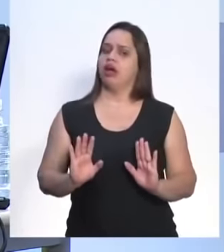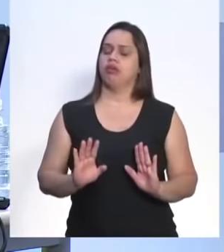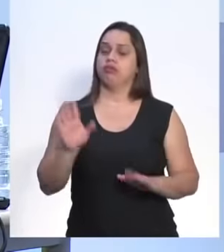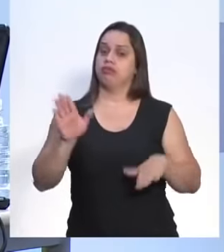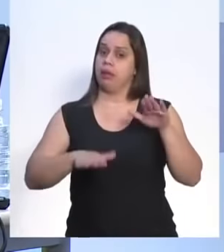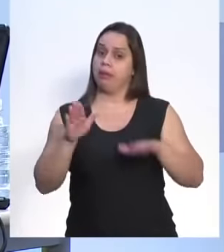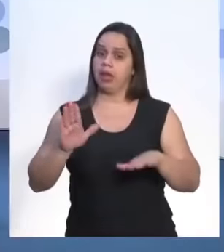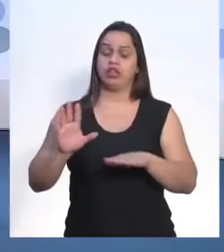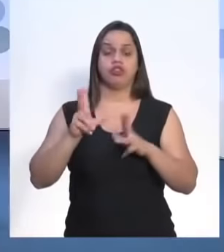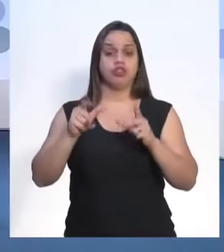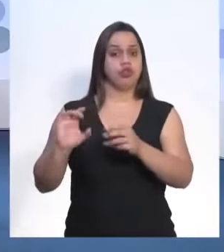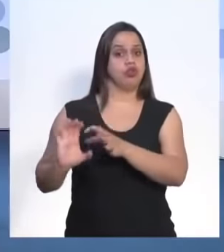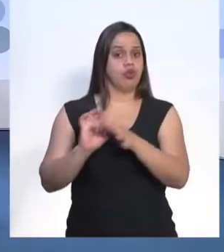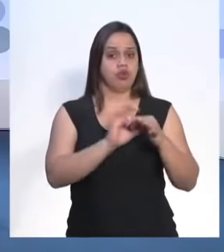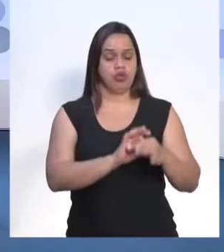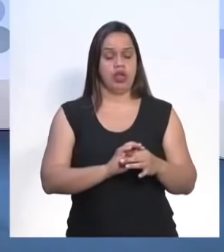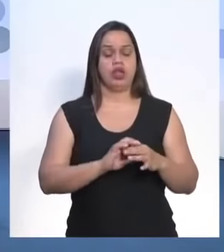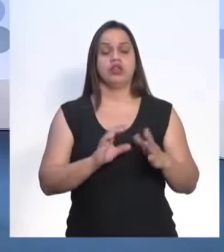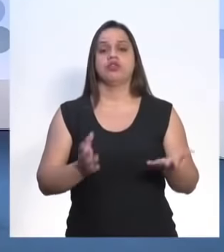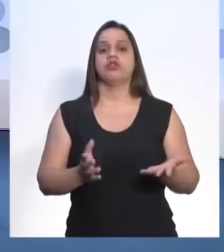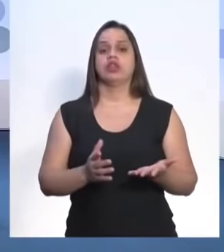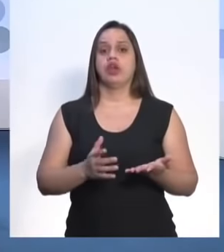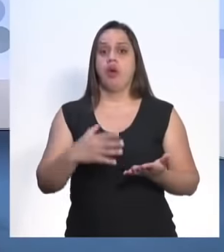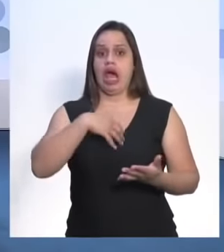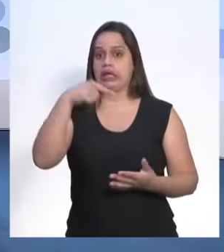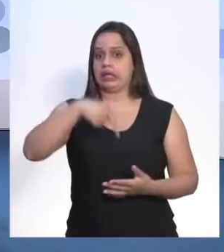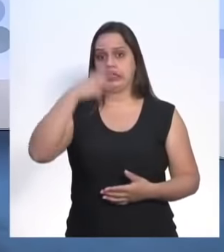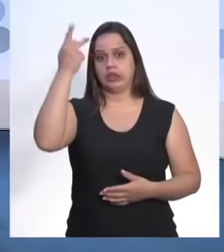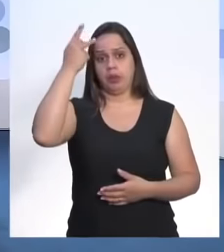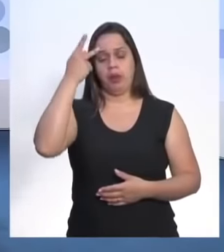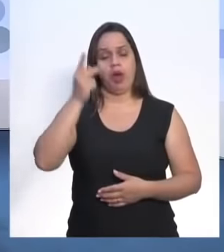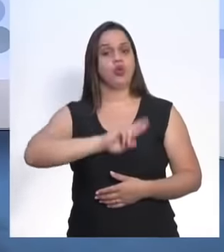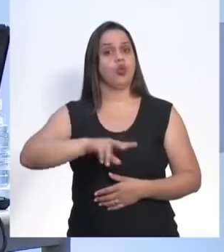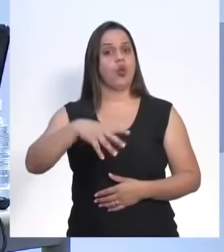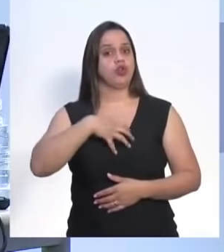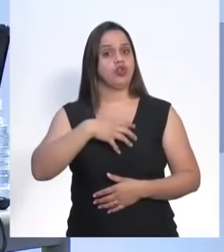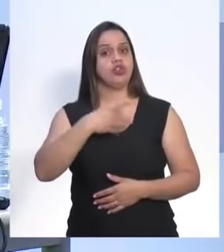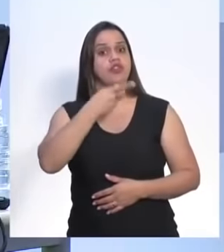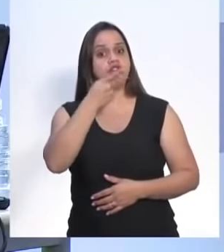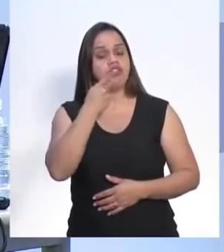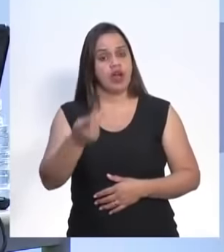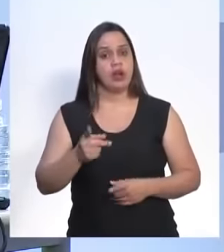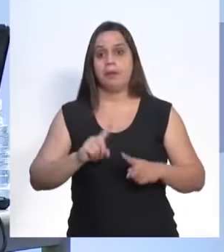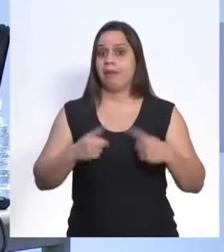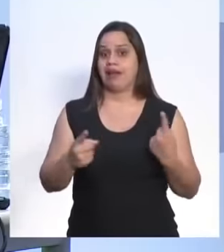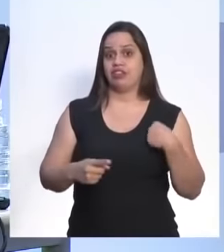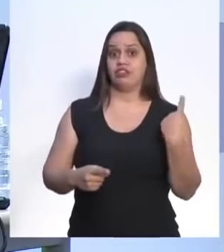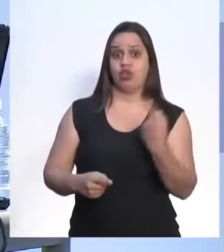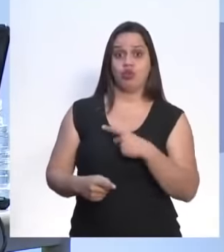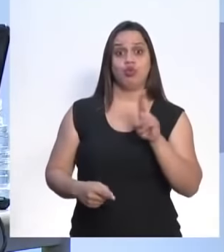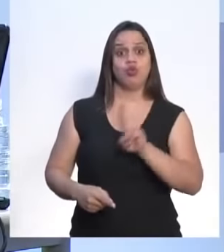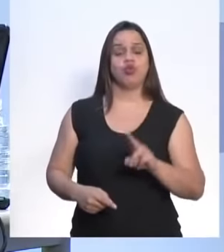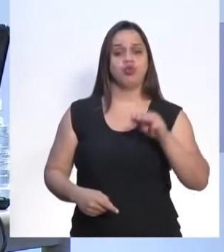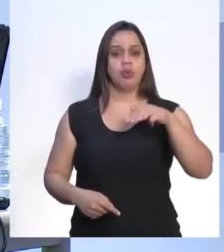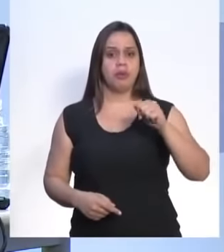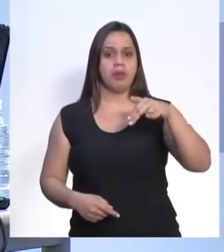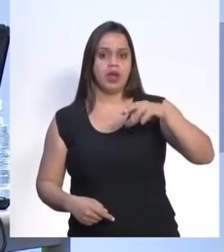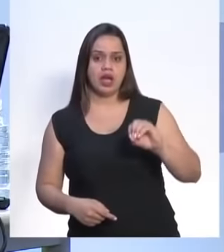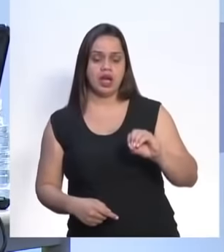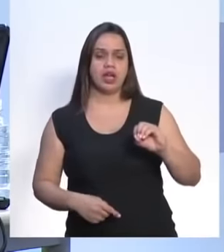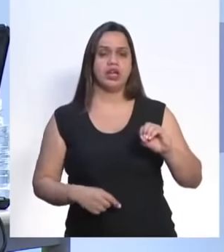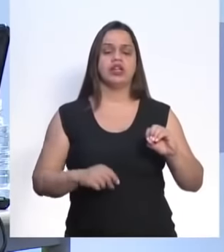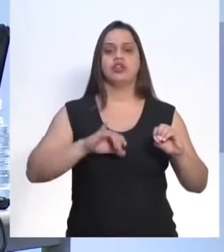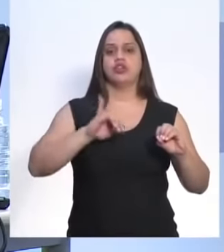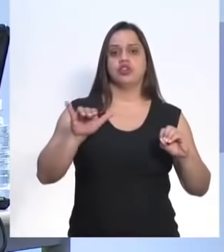contexto. Aqui em São Paulo, de repente, esse modo de falar não é o que nós utilizamos, mas a gente utiliza muito mano, né, Joe,